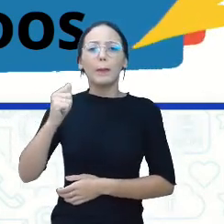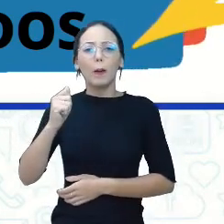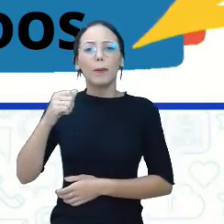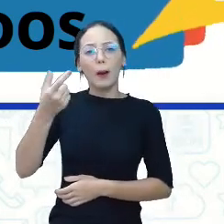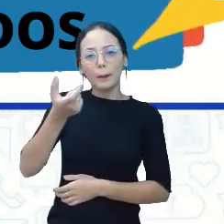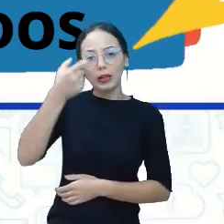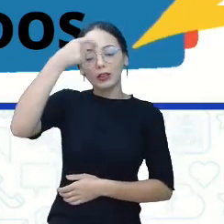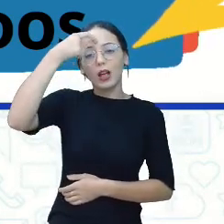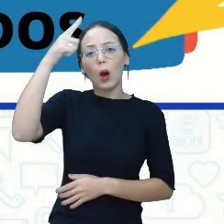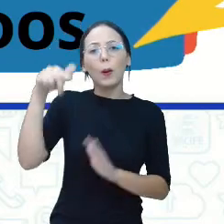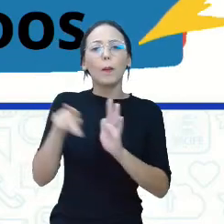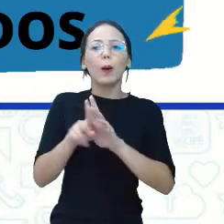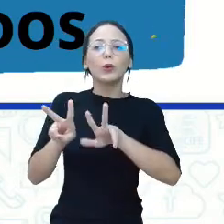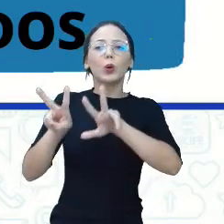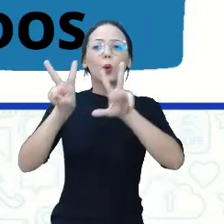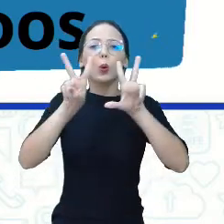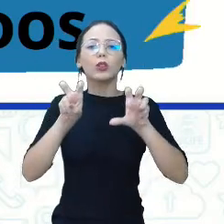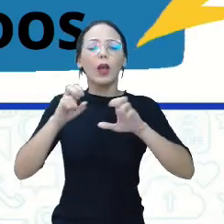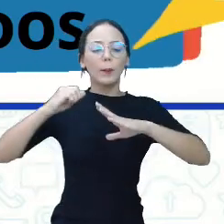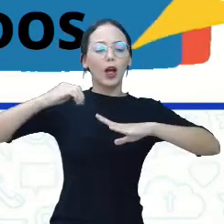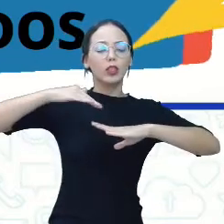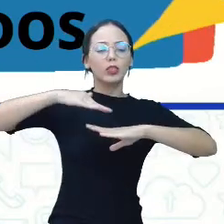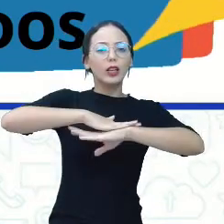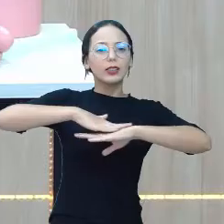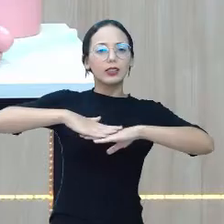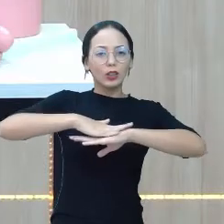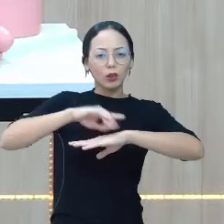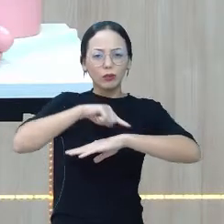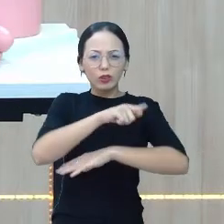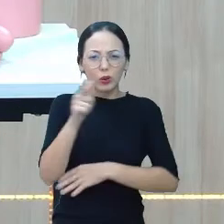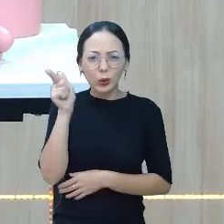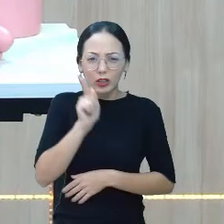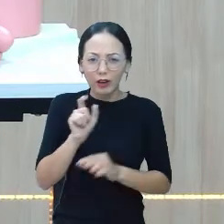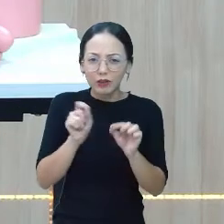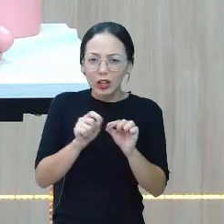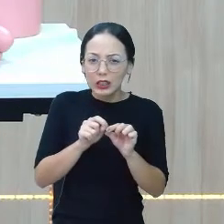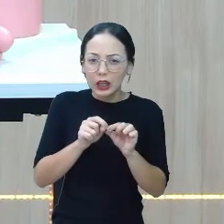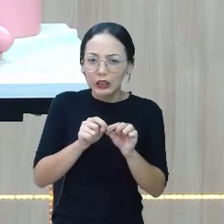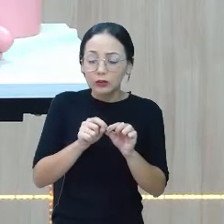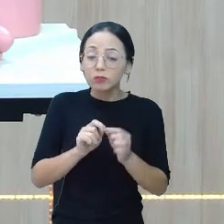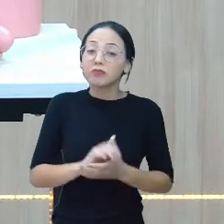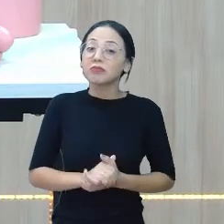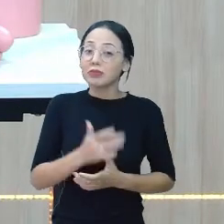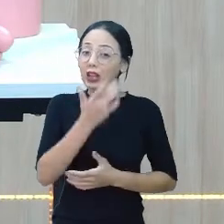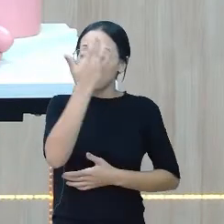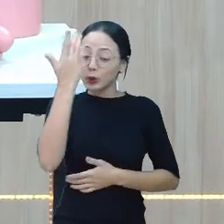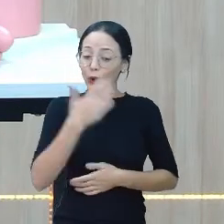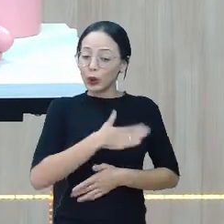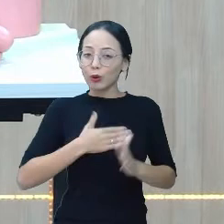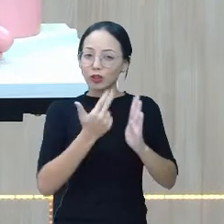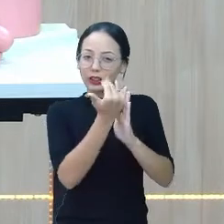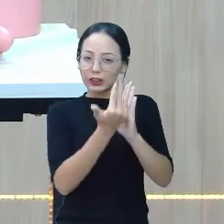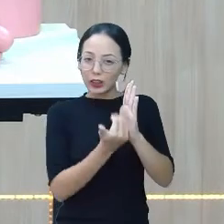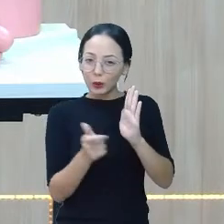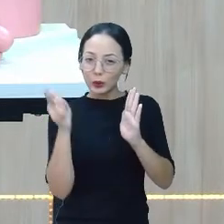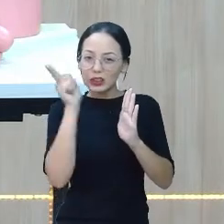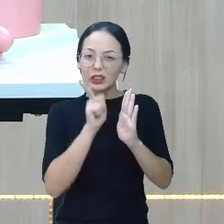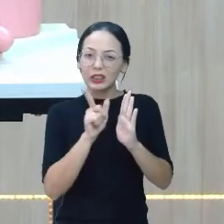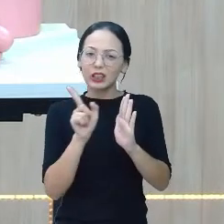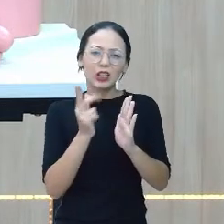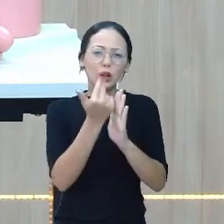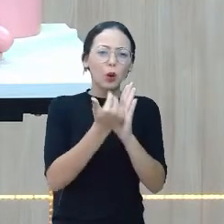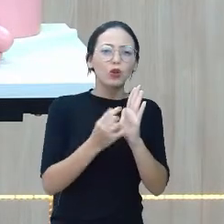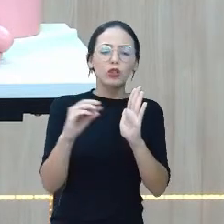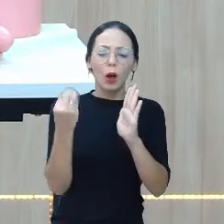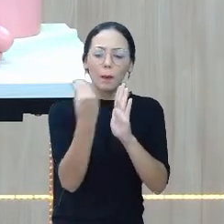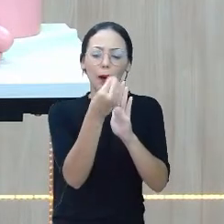né, com o tema tecidos. Será que vocês conseguem? Quem gosta de desenhar, vai desenhar. Quem não gosta, vai só